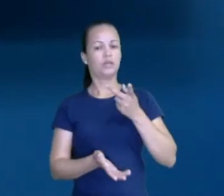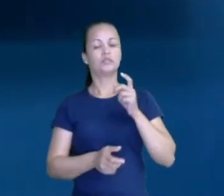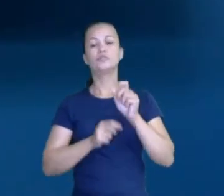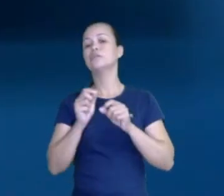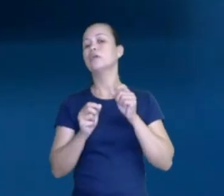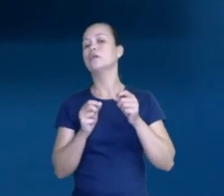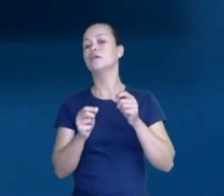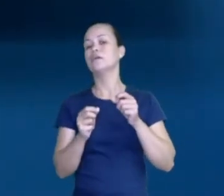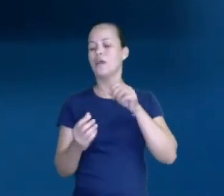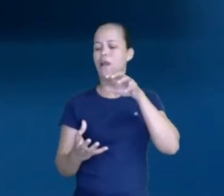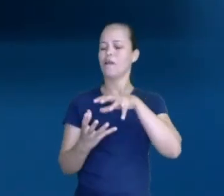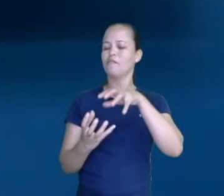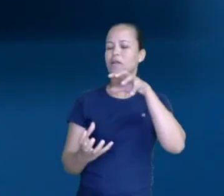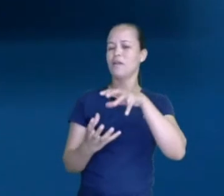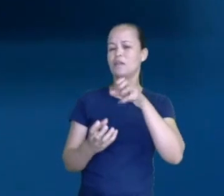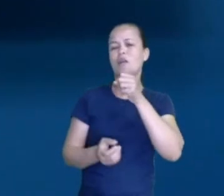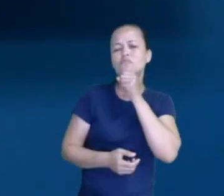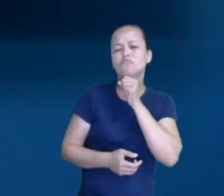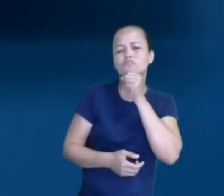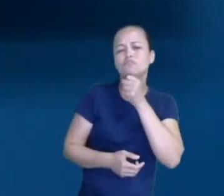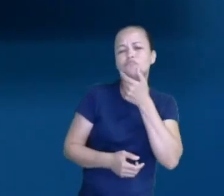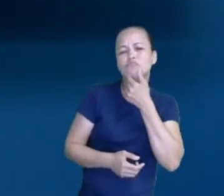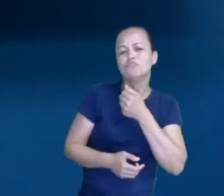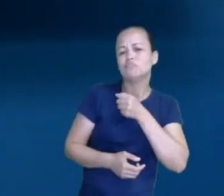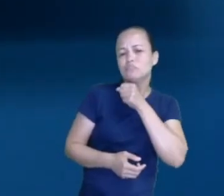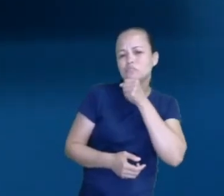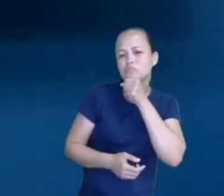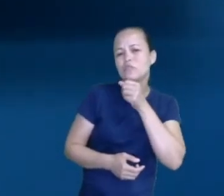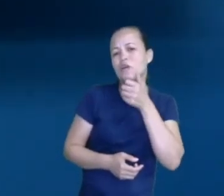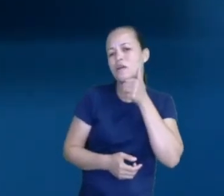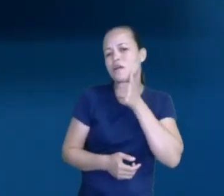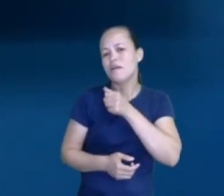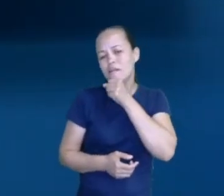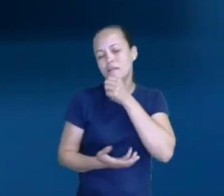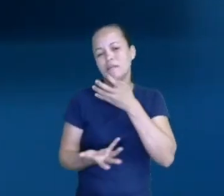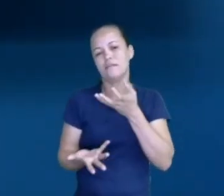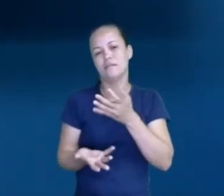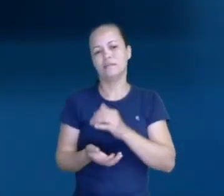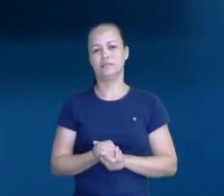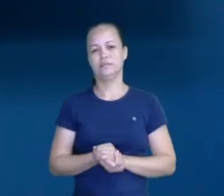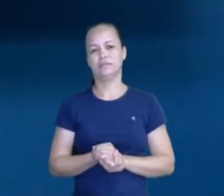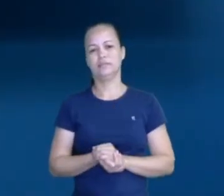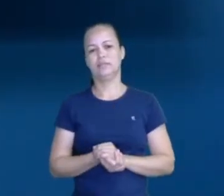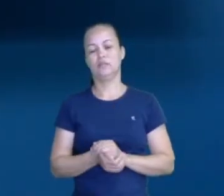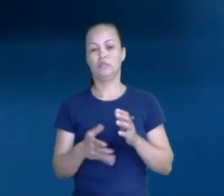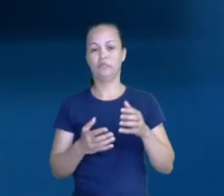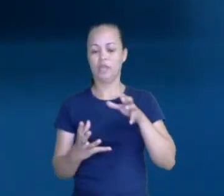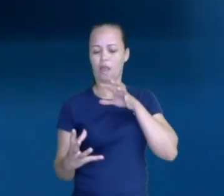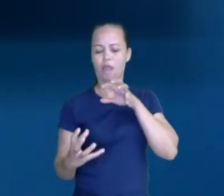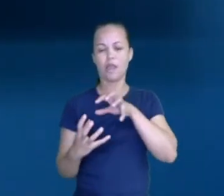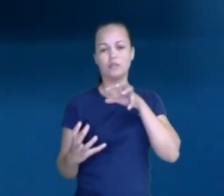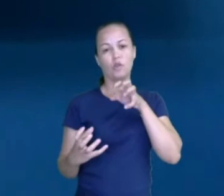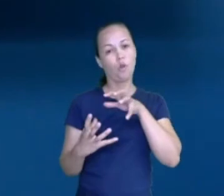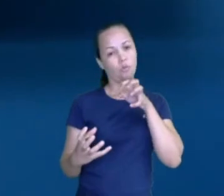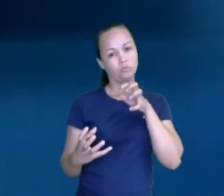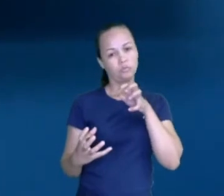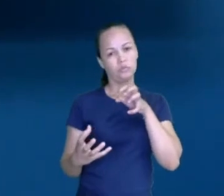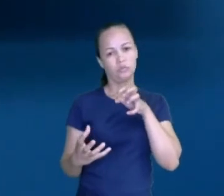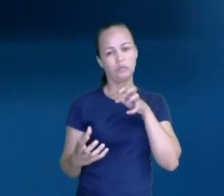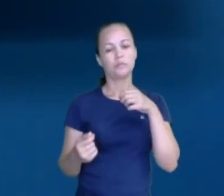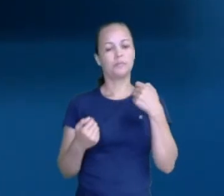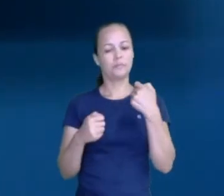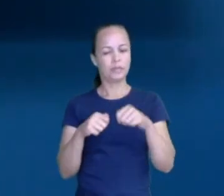vira velhinho, velhinha, fica idoso. E quando a gente fica idoso, sabia que a gente precisa de um cuidado